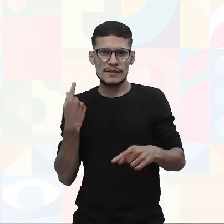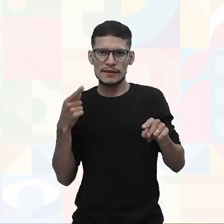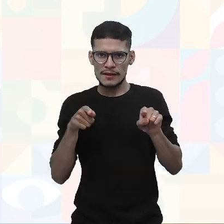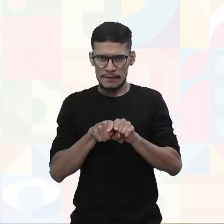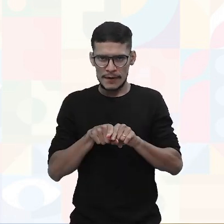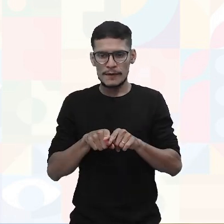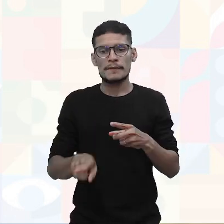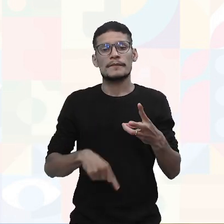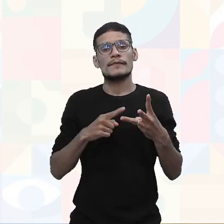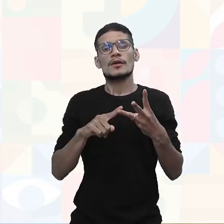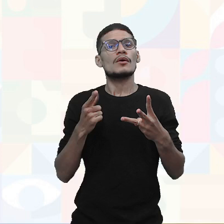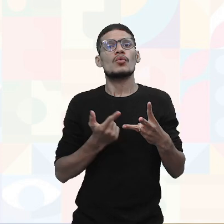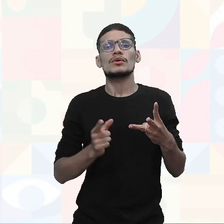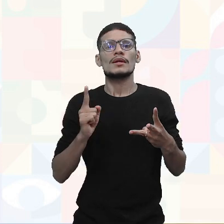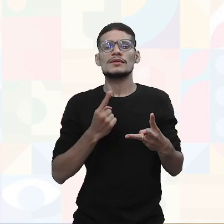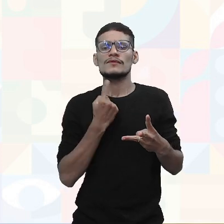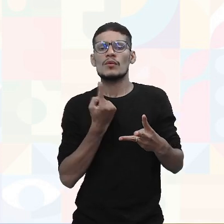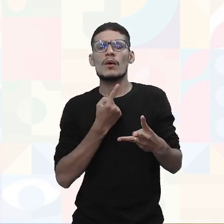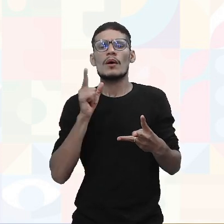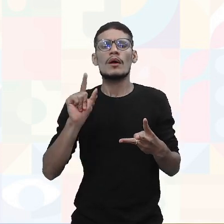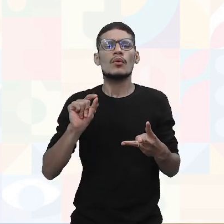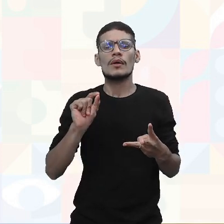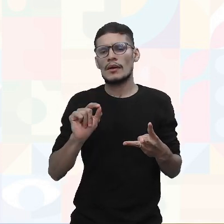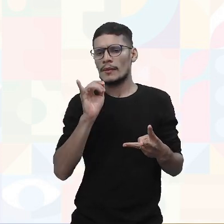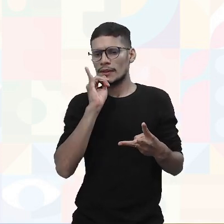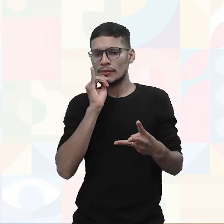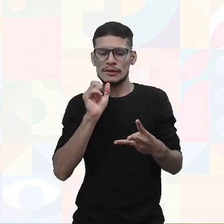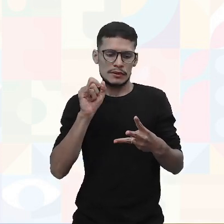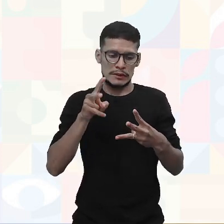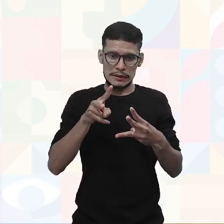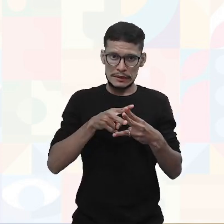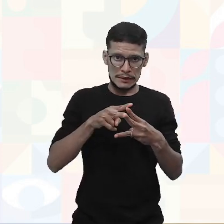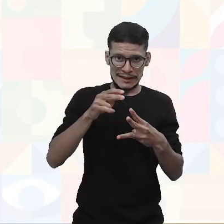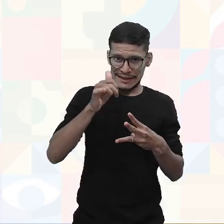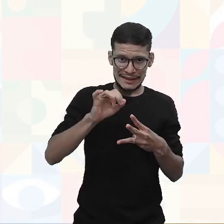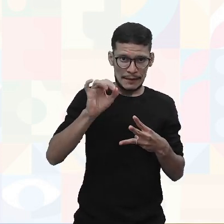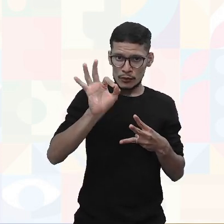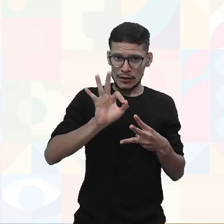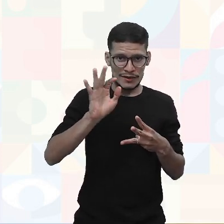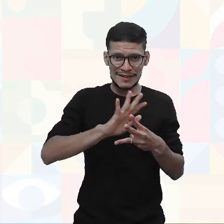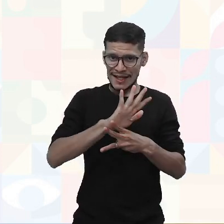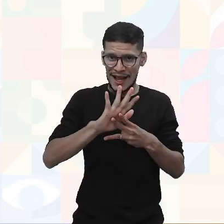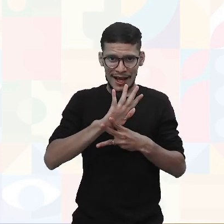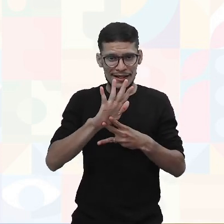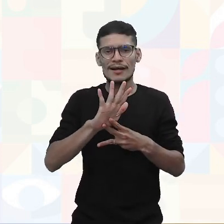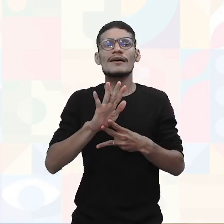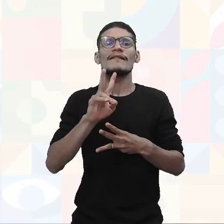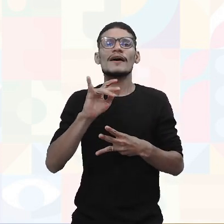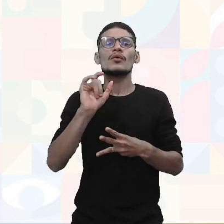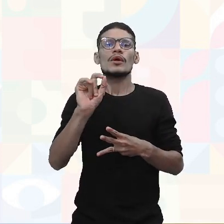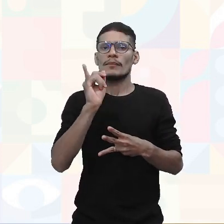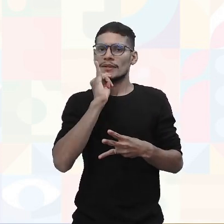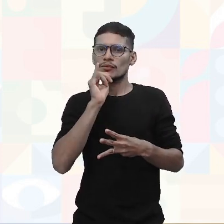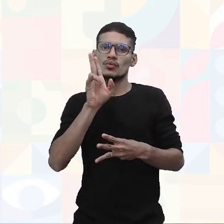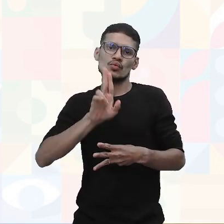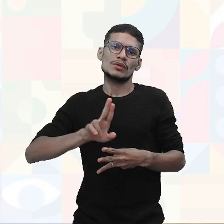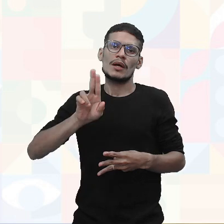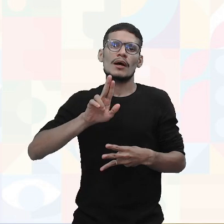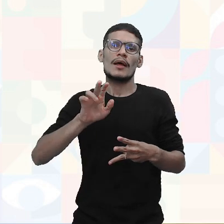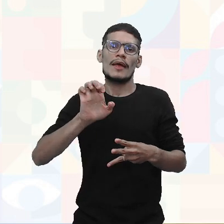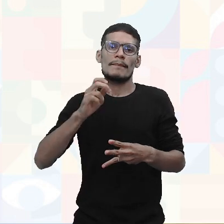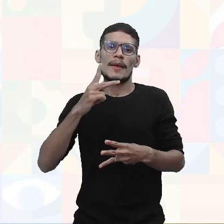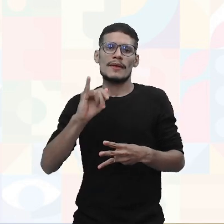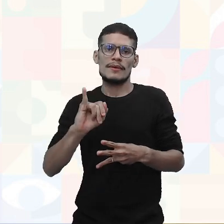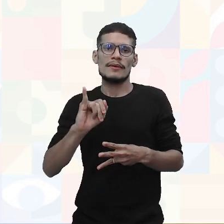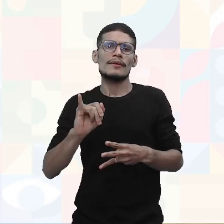as medidas individuais, que seriam o quê? Quando nenhuma dessas outras forem 100% efetivas, aí o que vai ser recomendado é a questão de usos de